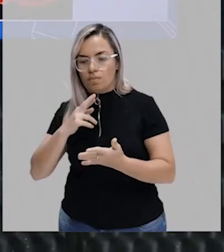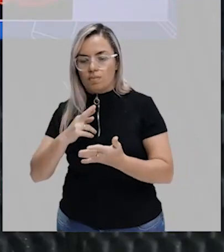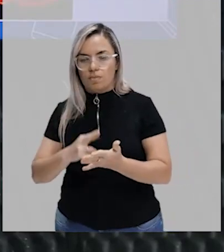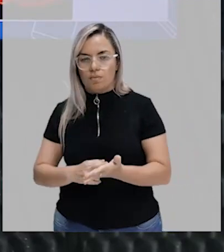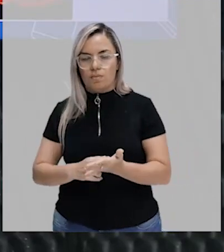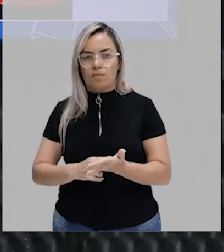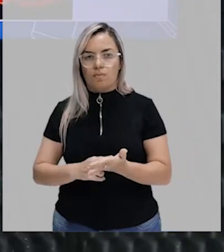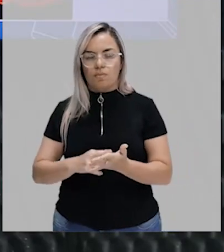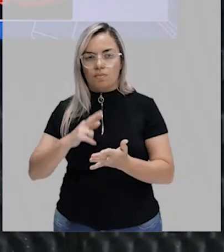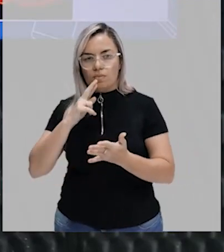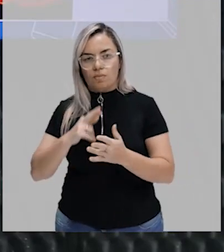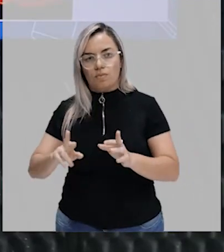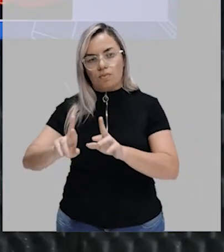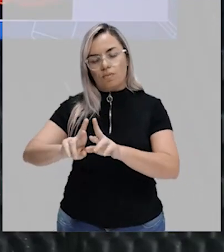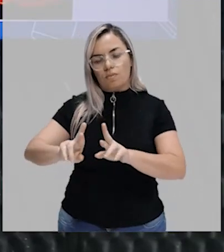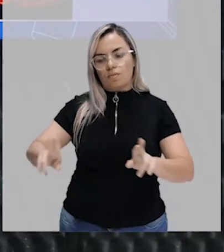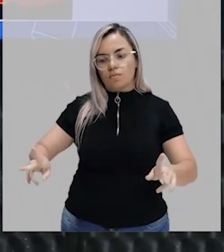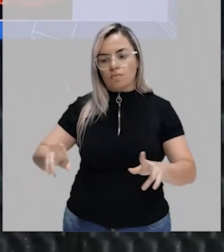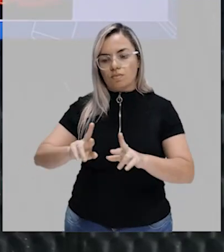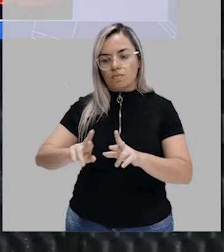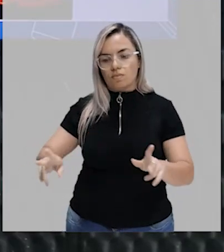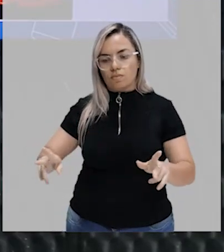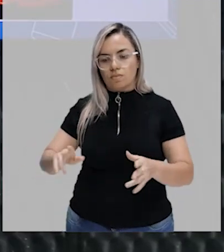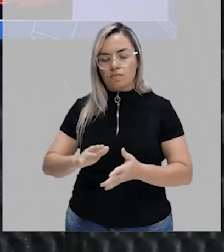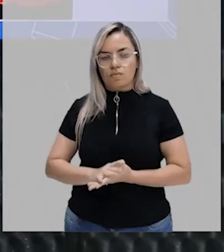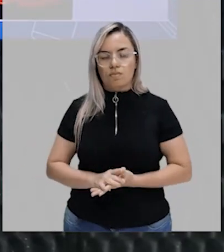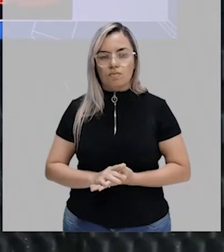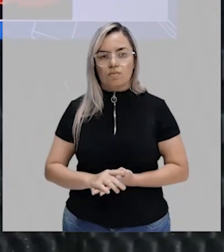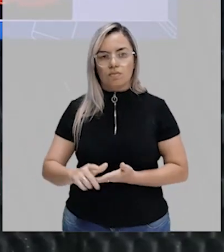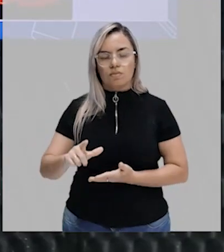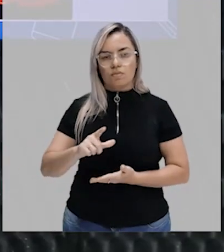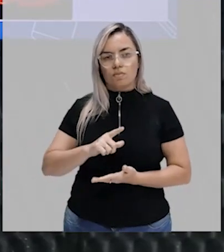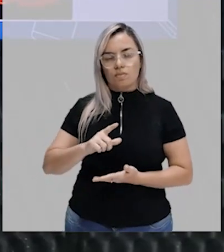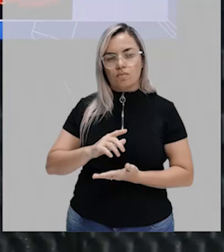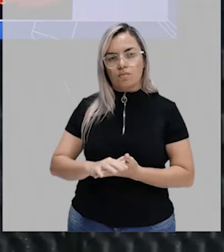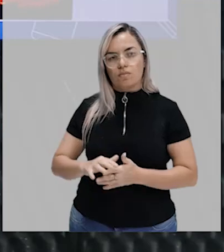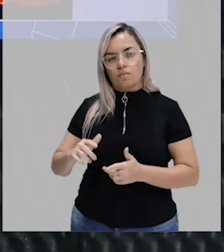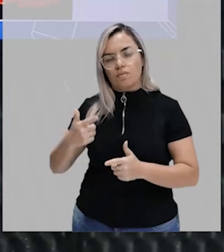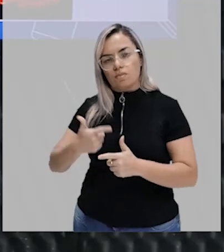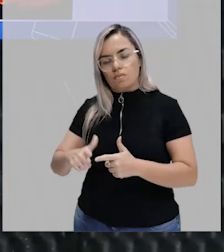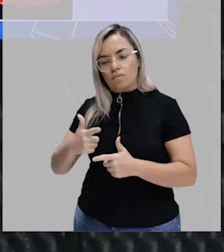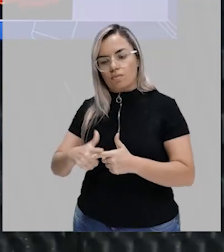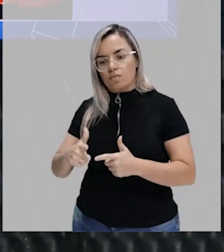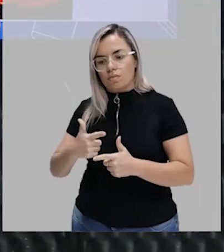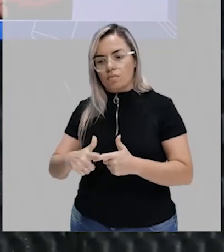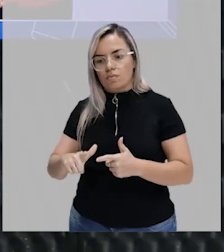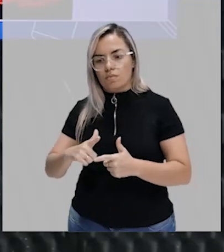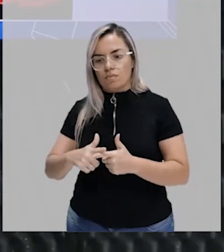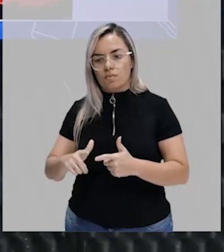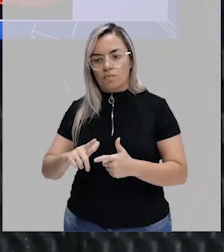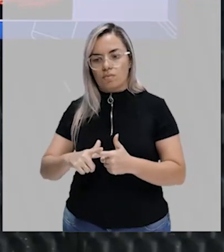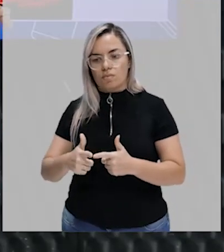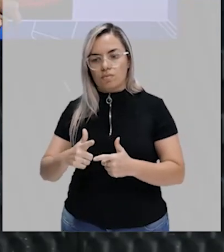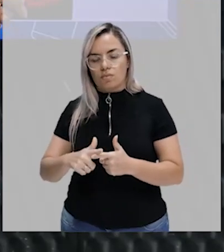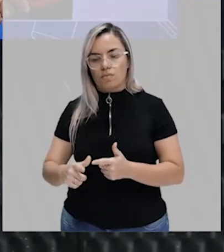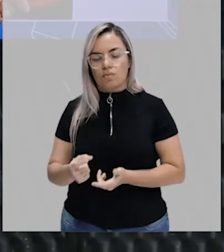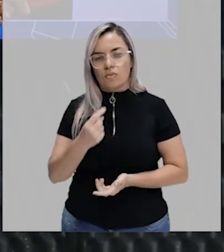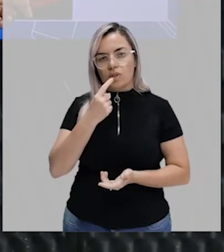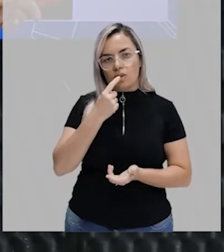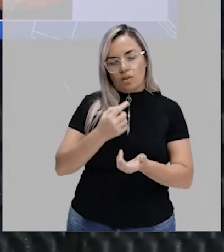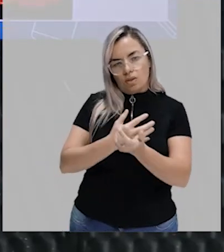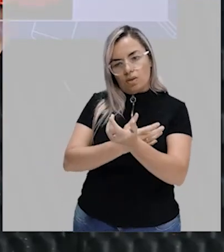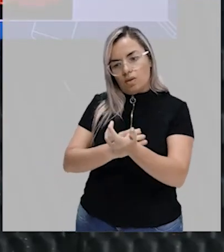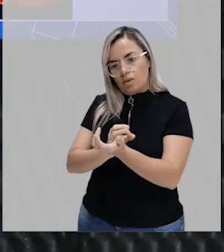ser diferente, tá? Ela vai causar uma malformação na hemácia. A hemácia vai ficar com formato de